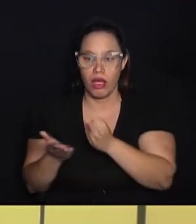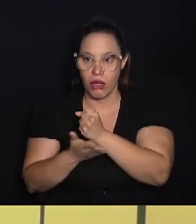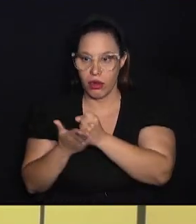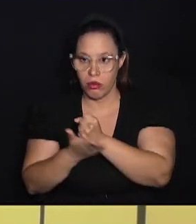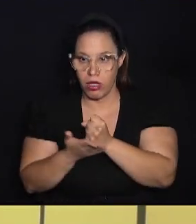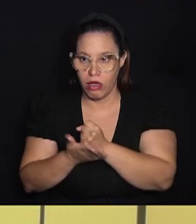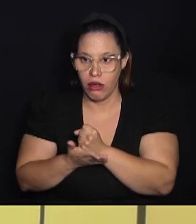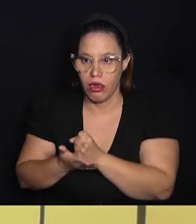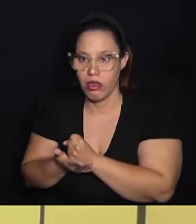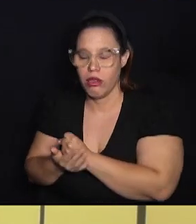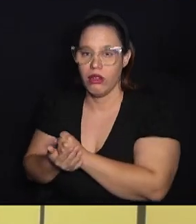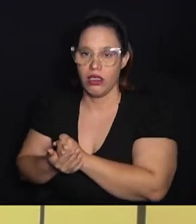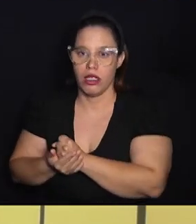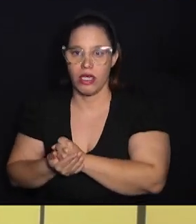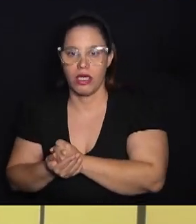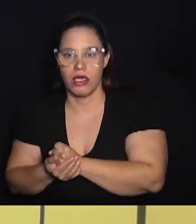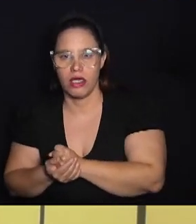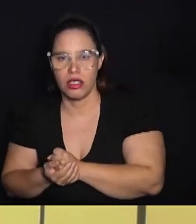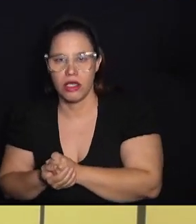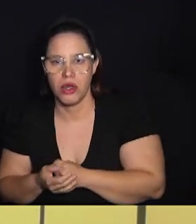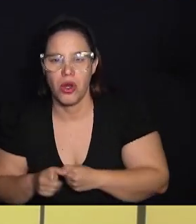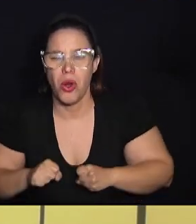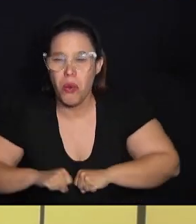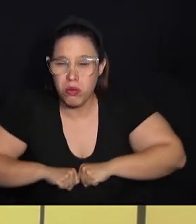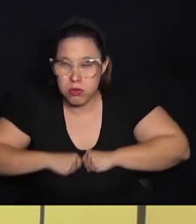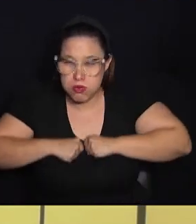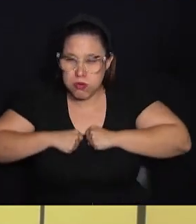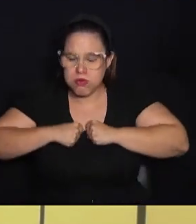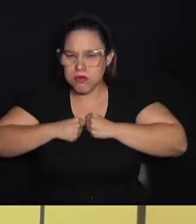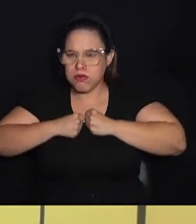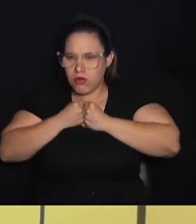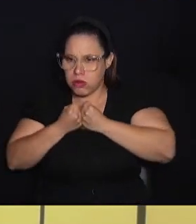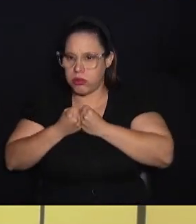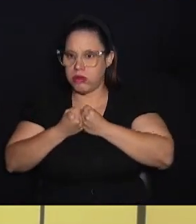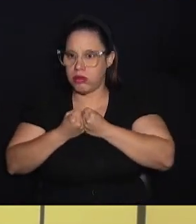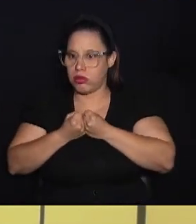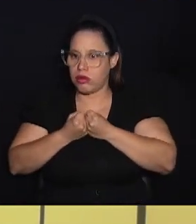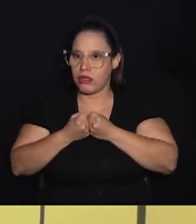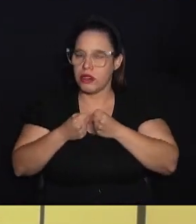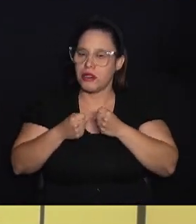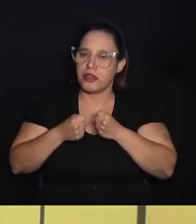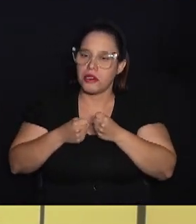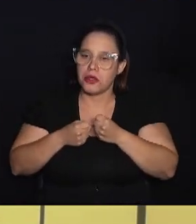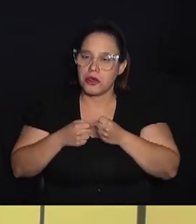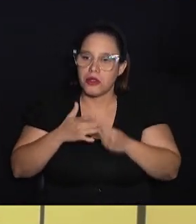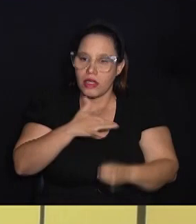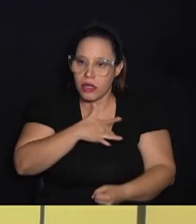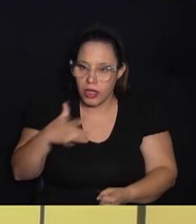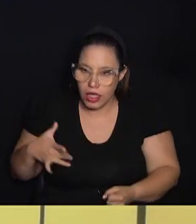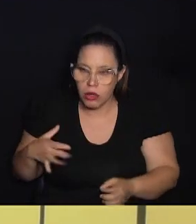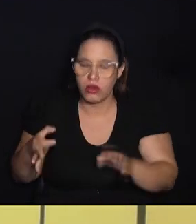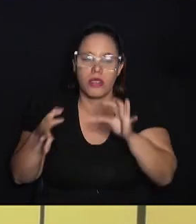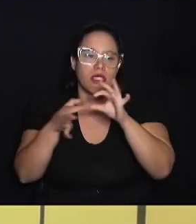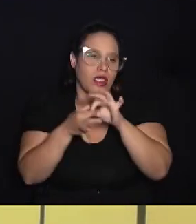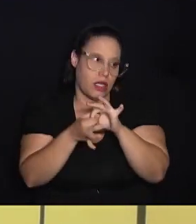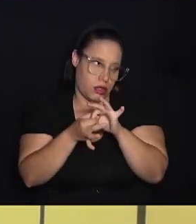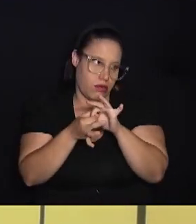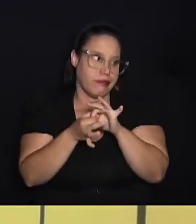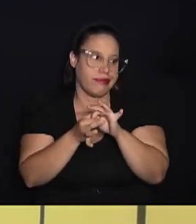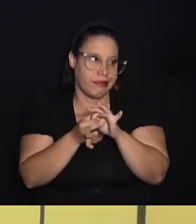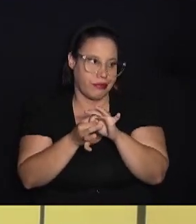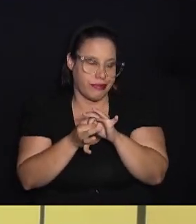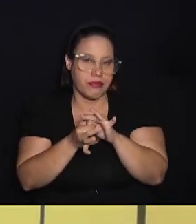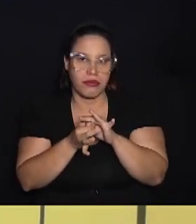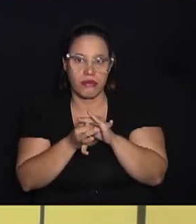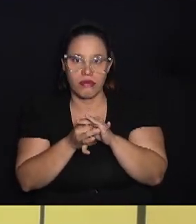gente eh exige um esforço nosso para adquirir a nossa saúde integral né então